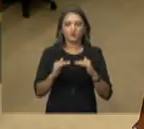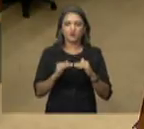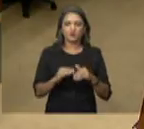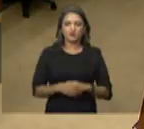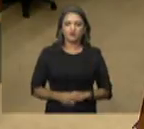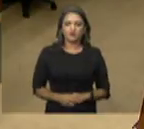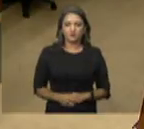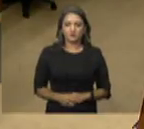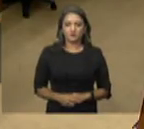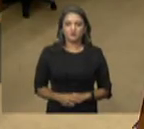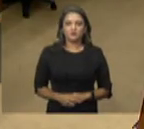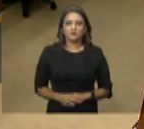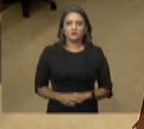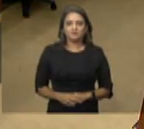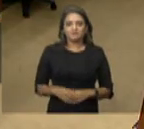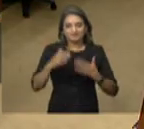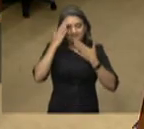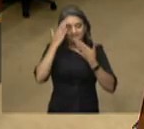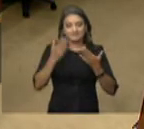muito obrigada